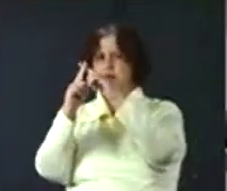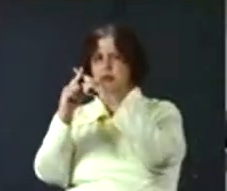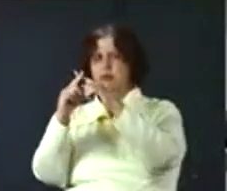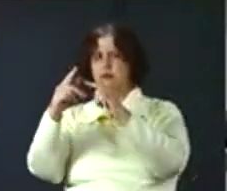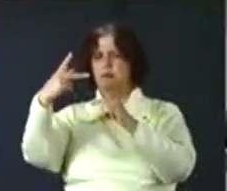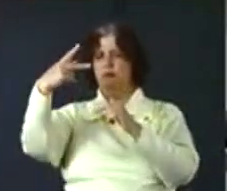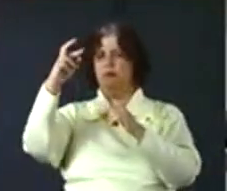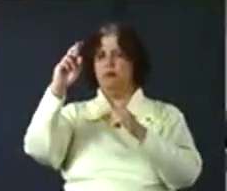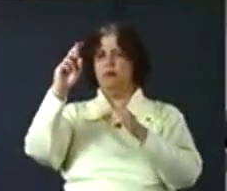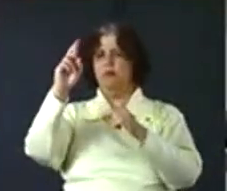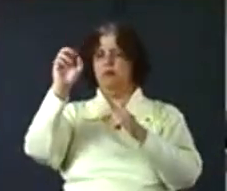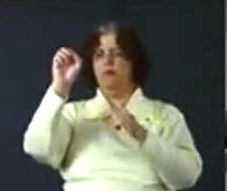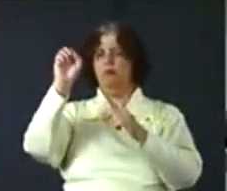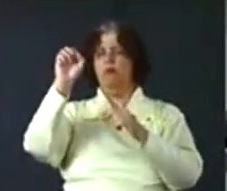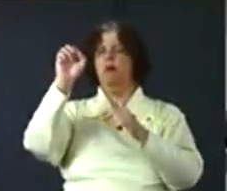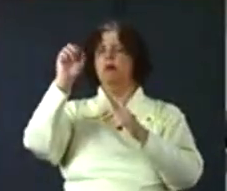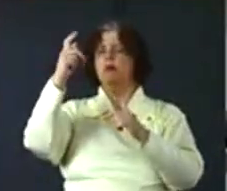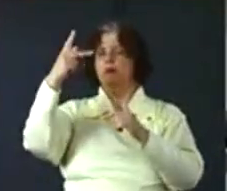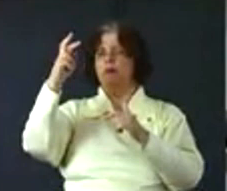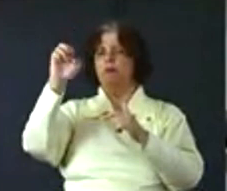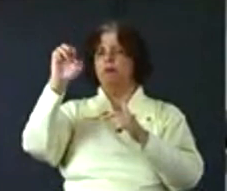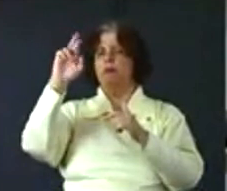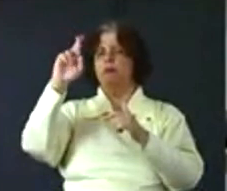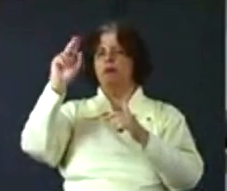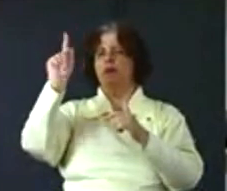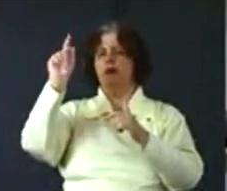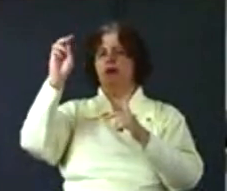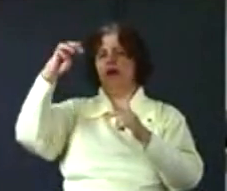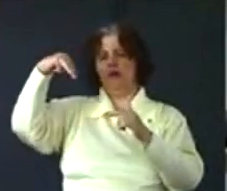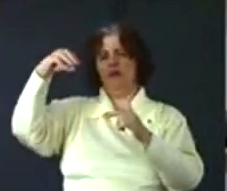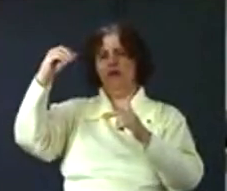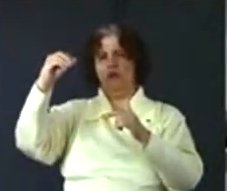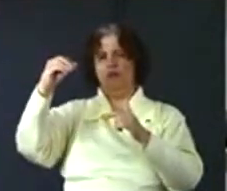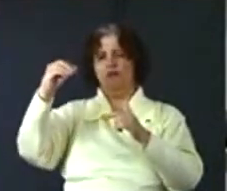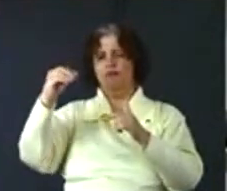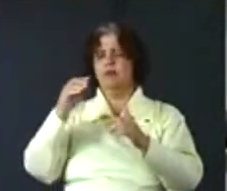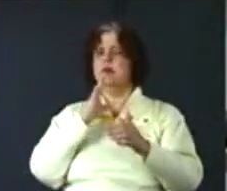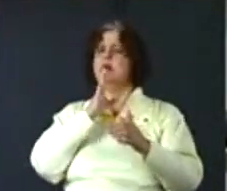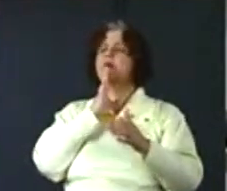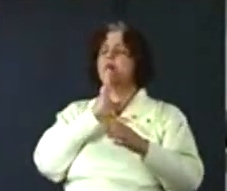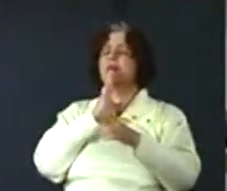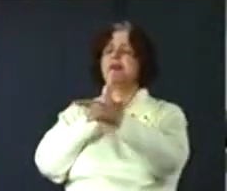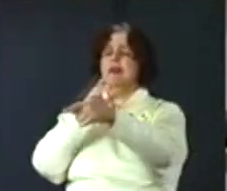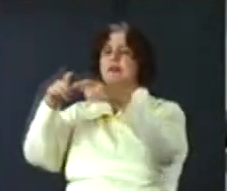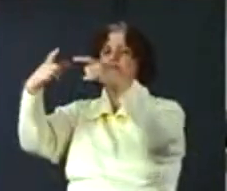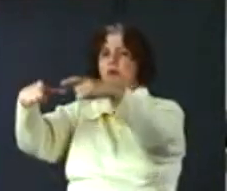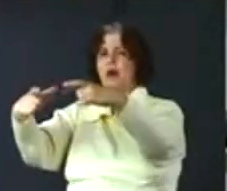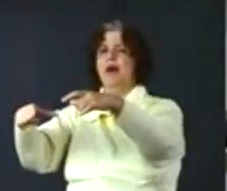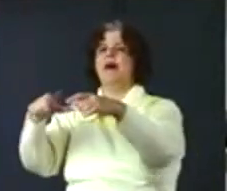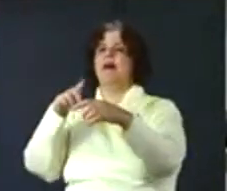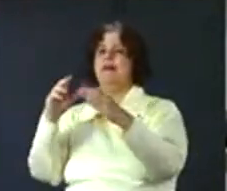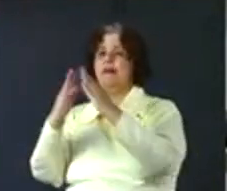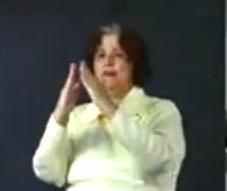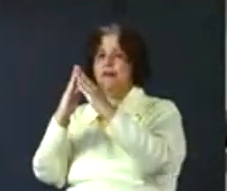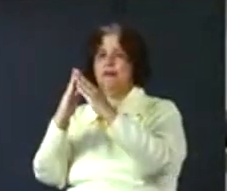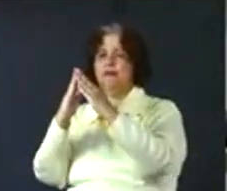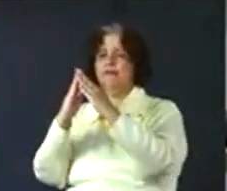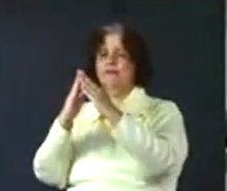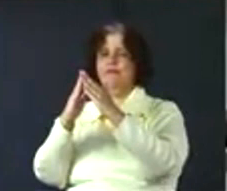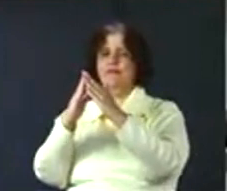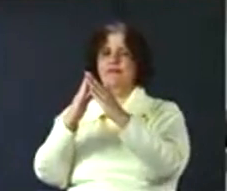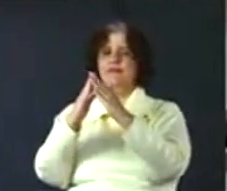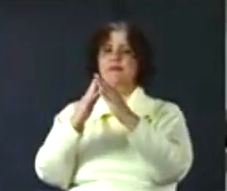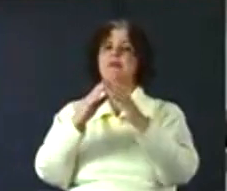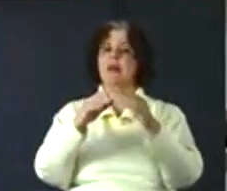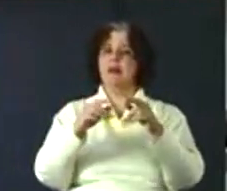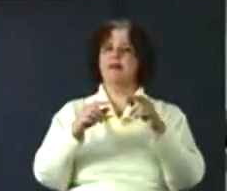carta de Pérgamo, ele diz que conhece o lugar onde habitas. Todas as demais, ele utiliza a expressão,